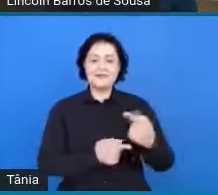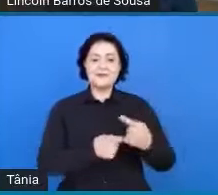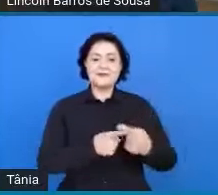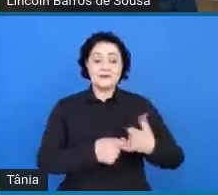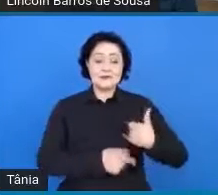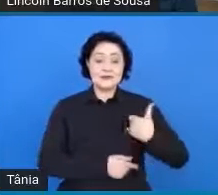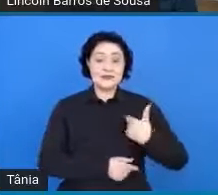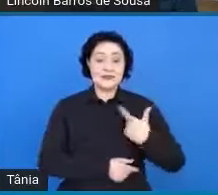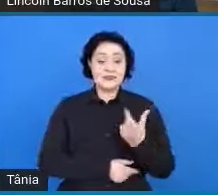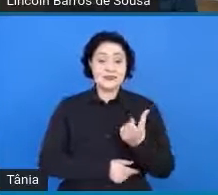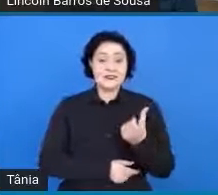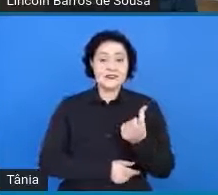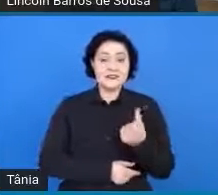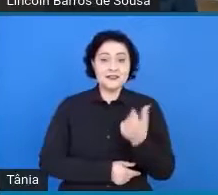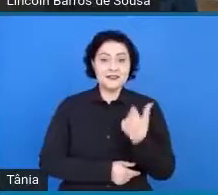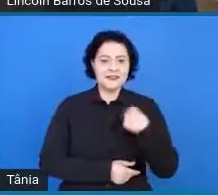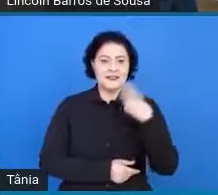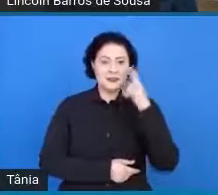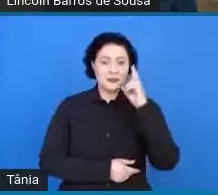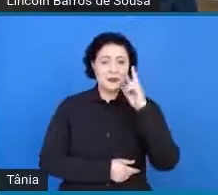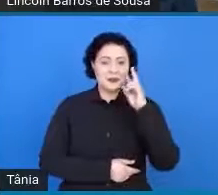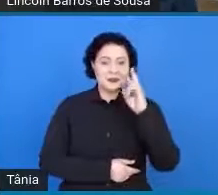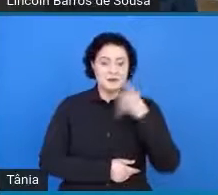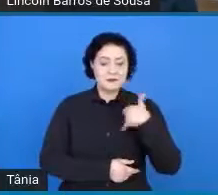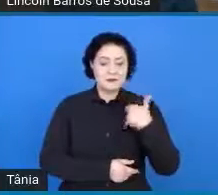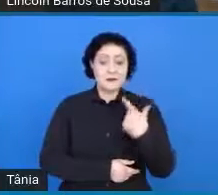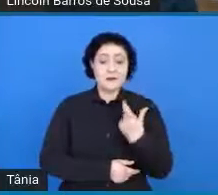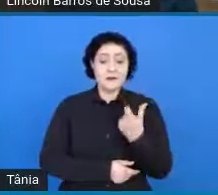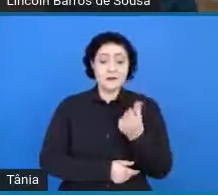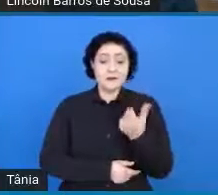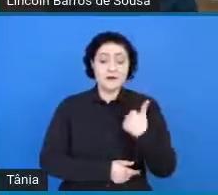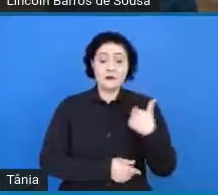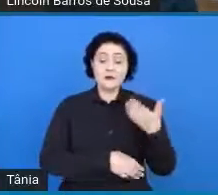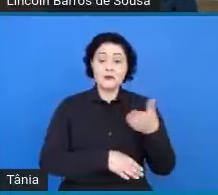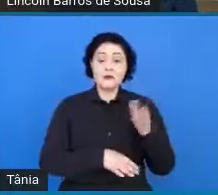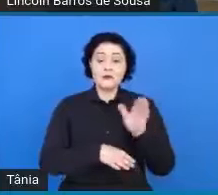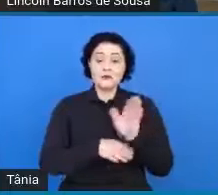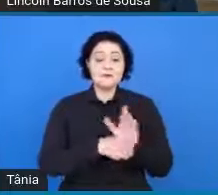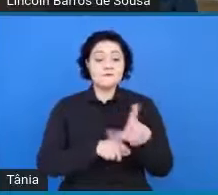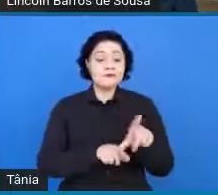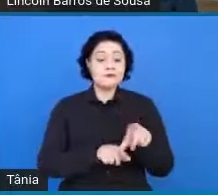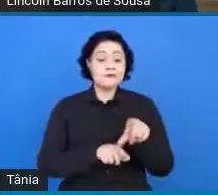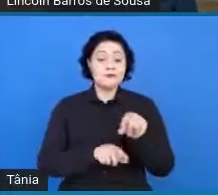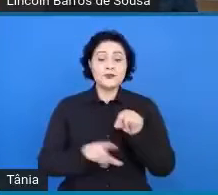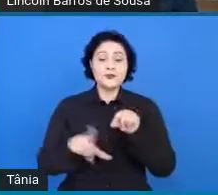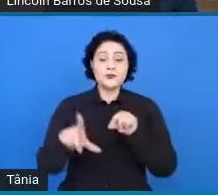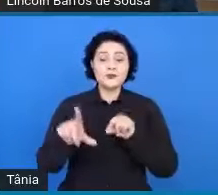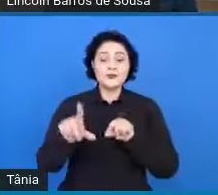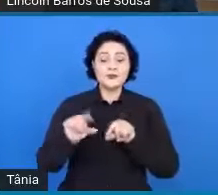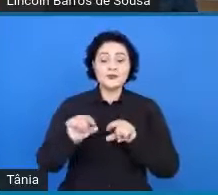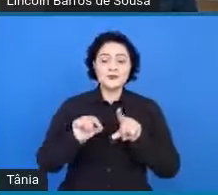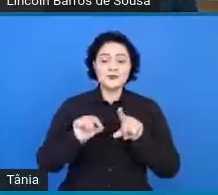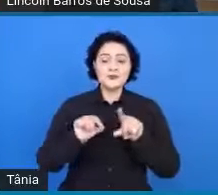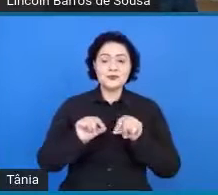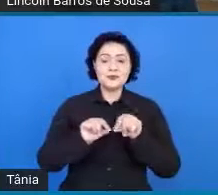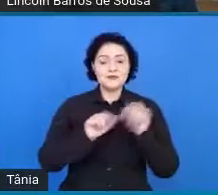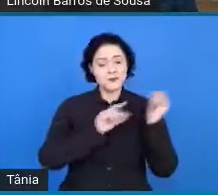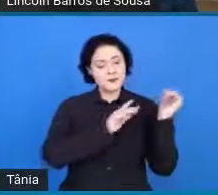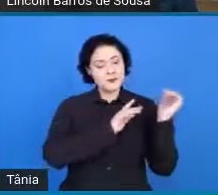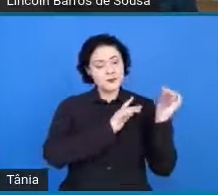com 16 anos me recordo quando ajudávamos a escolher esta trilha